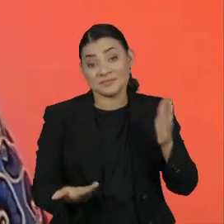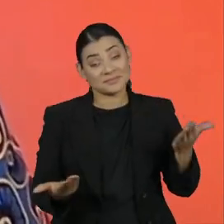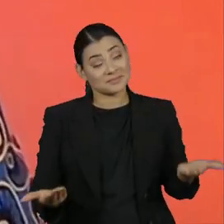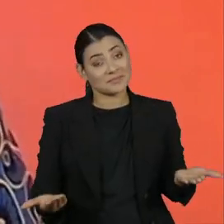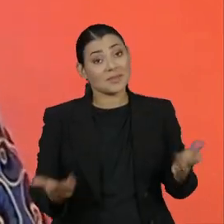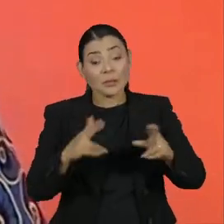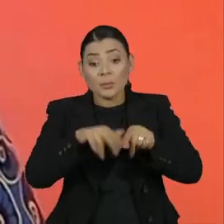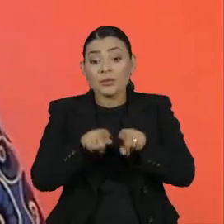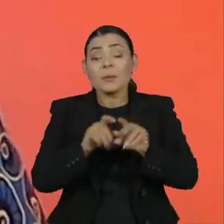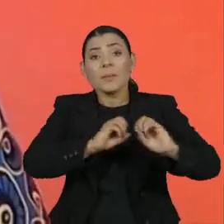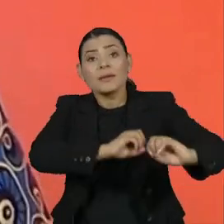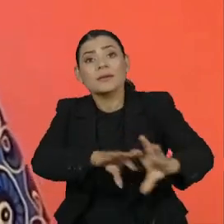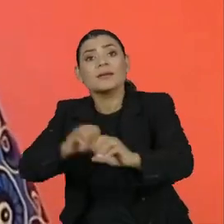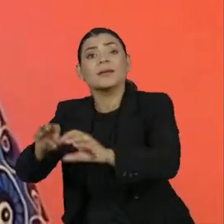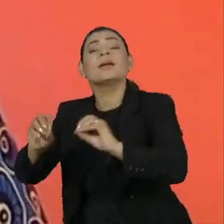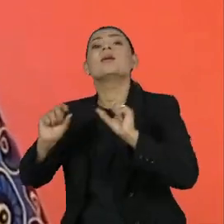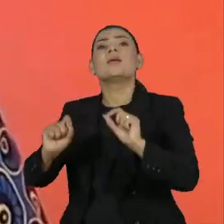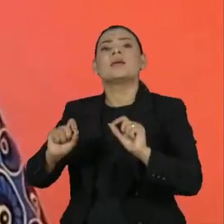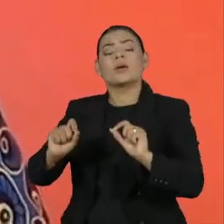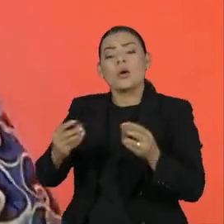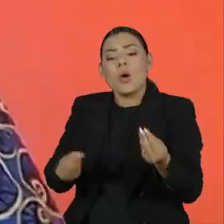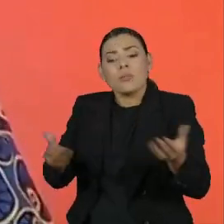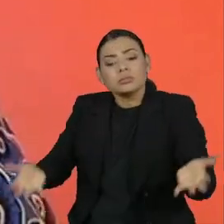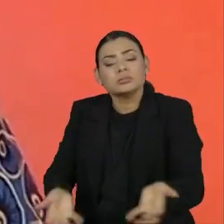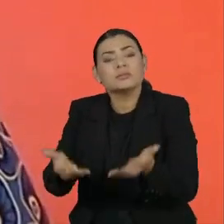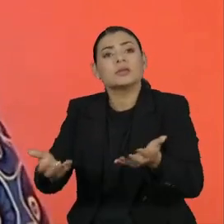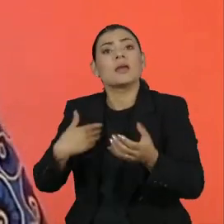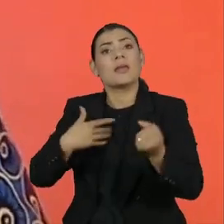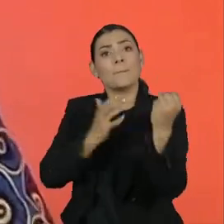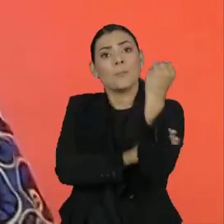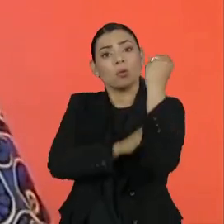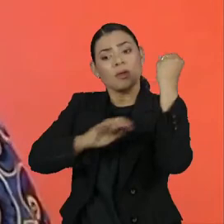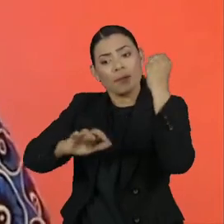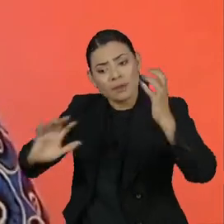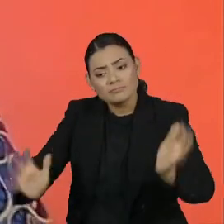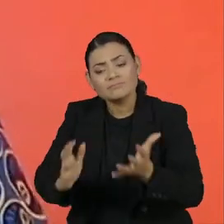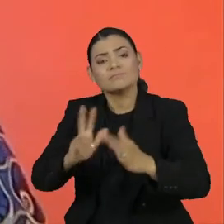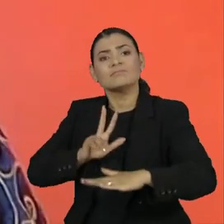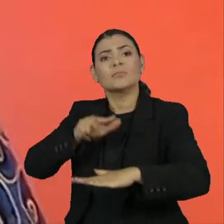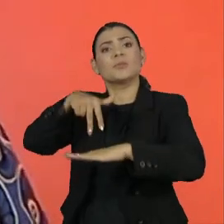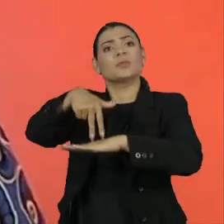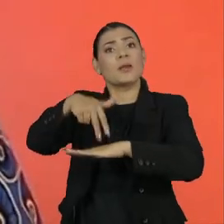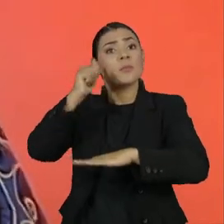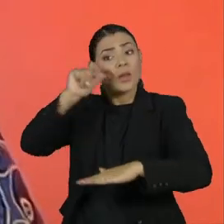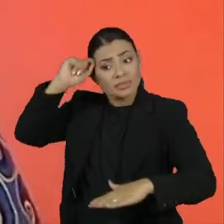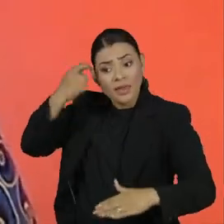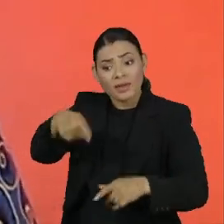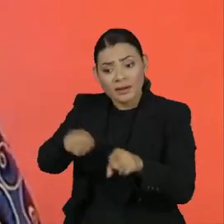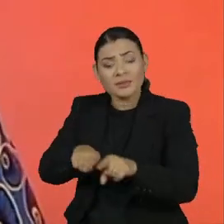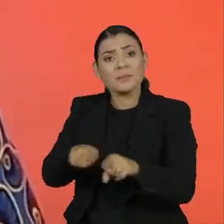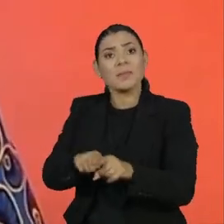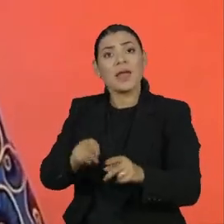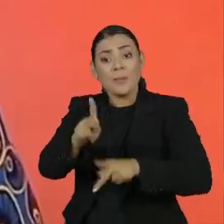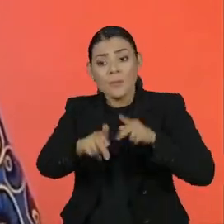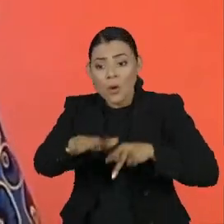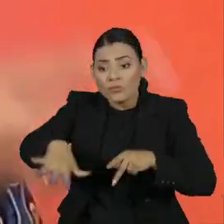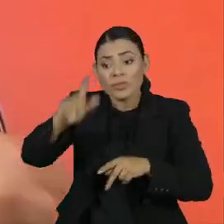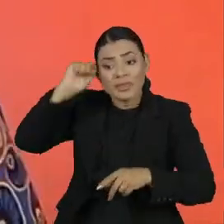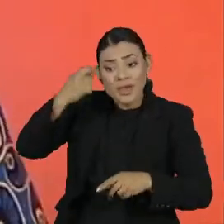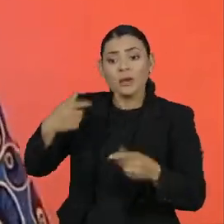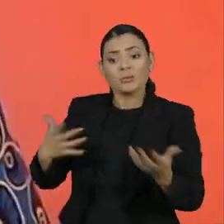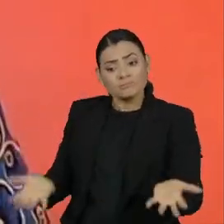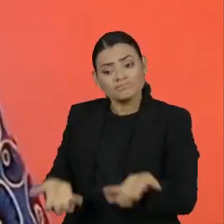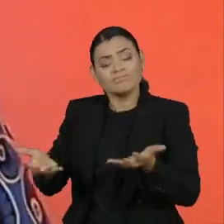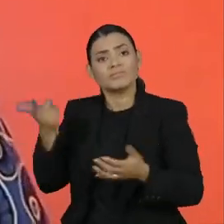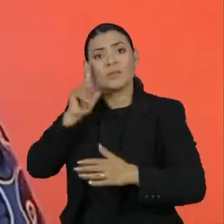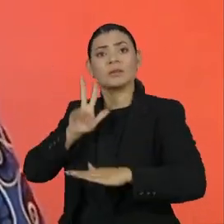infância o processo educativo que traz um empoderamento, um protagonismo das mulheres negras e da população negra em geral, a